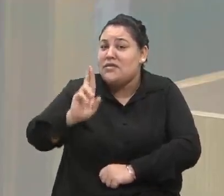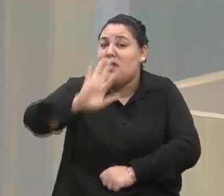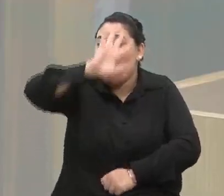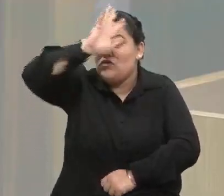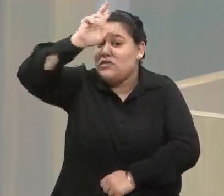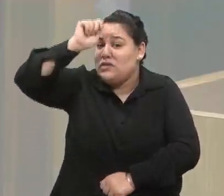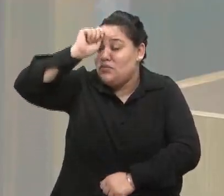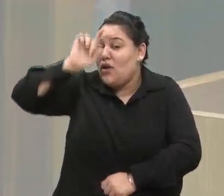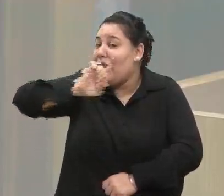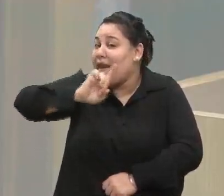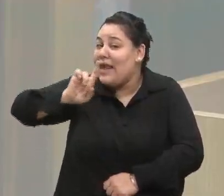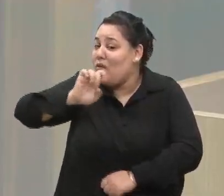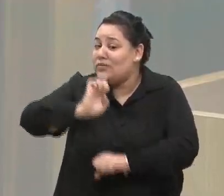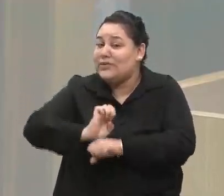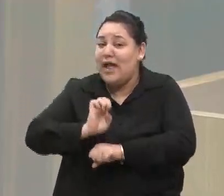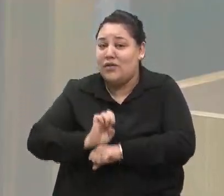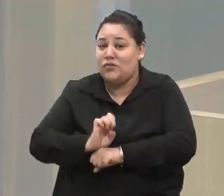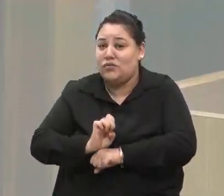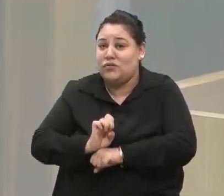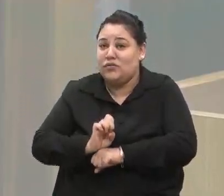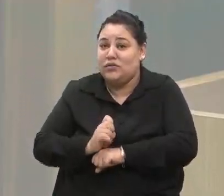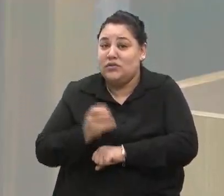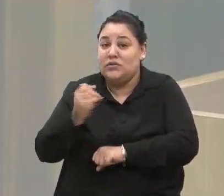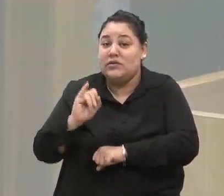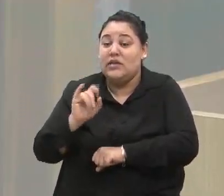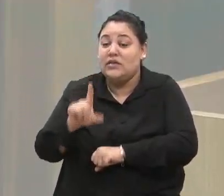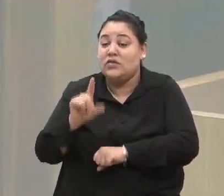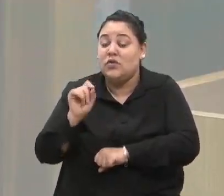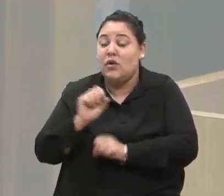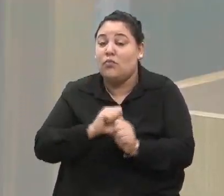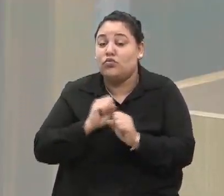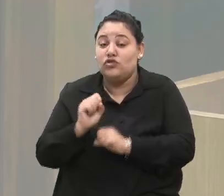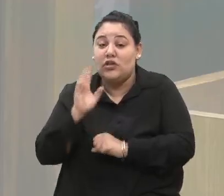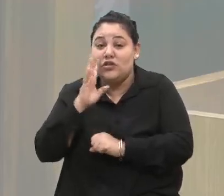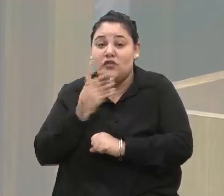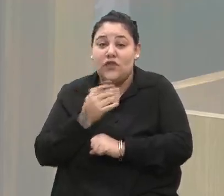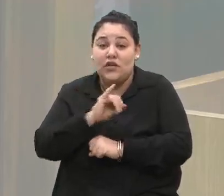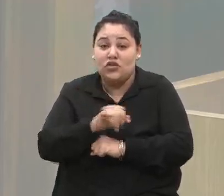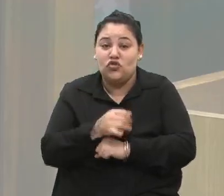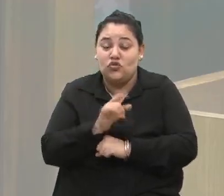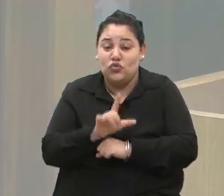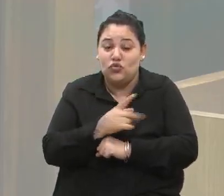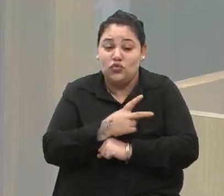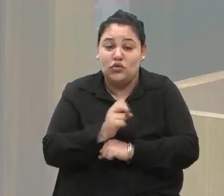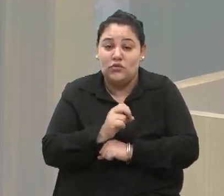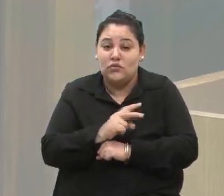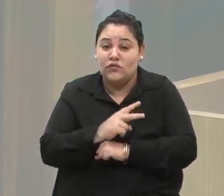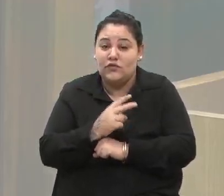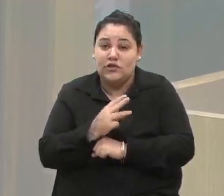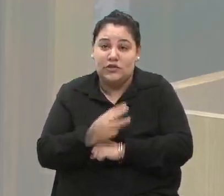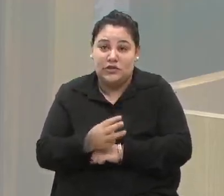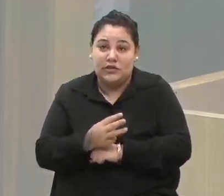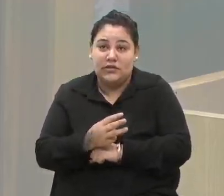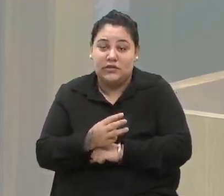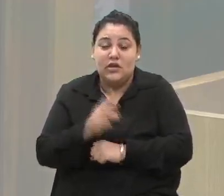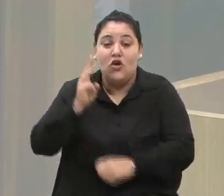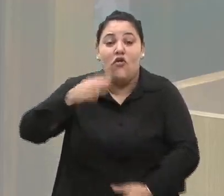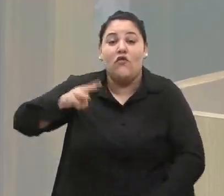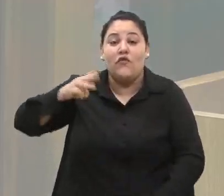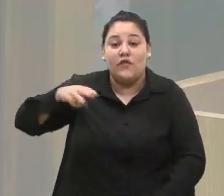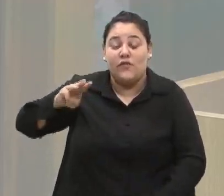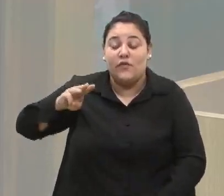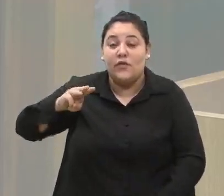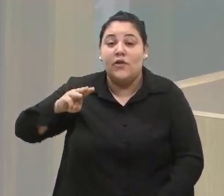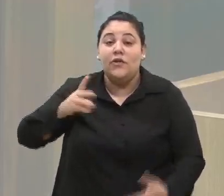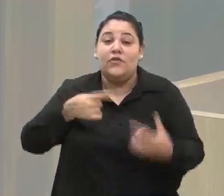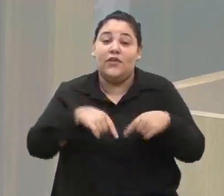se avizinhava e poderia ter sido tomada em junho de 2023, o Virvi, com a burocracia